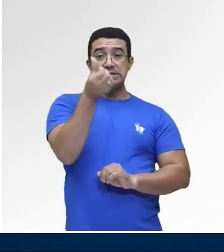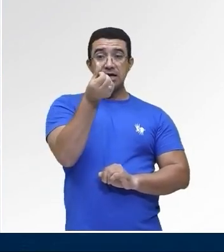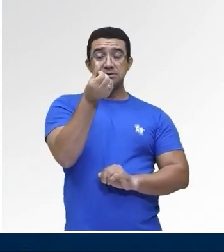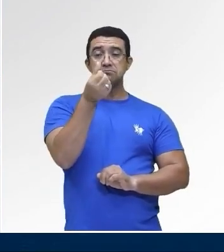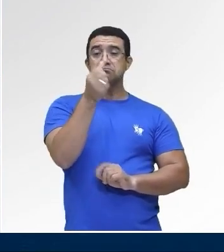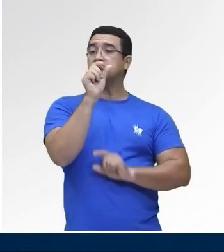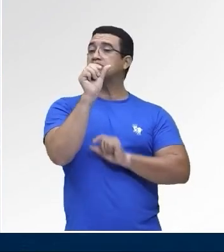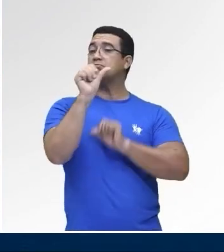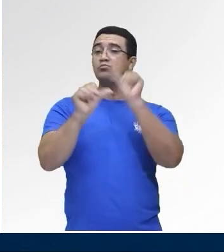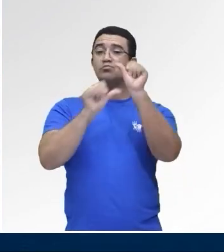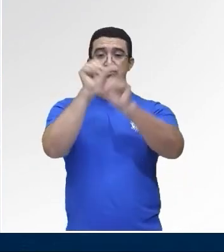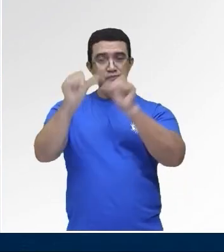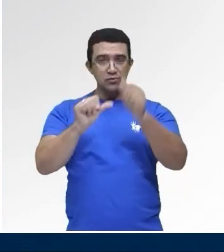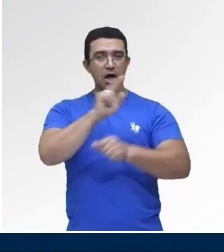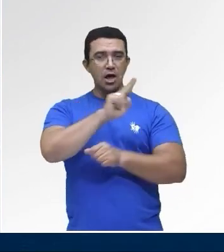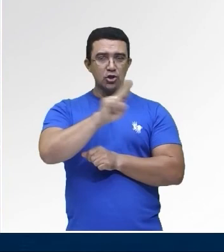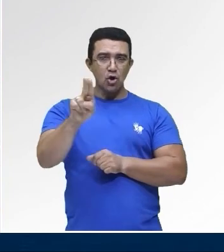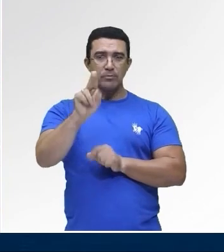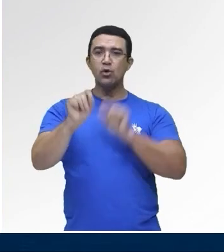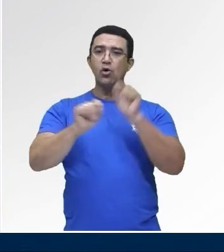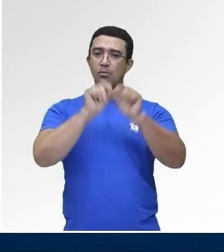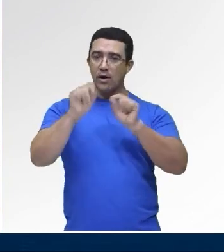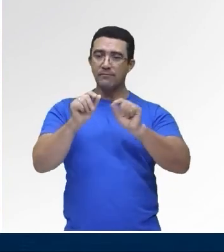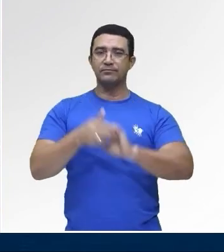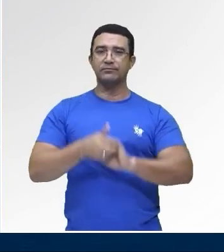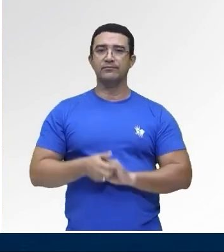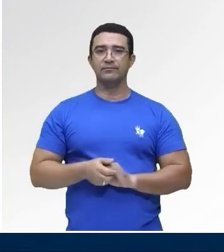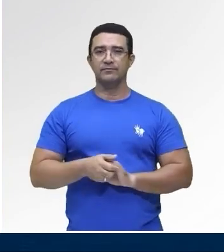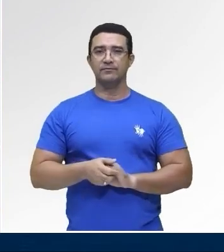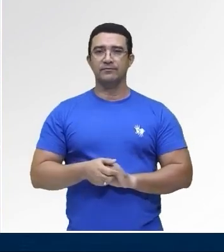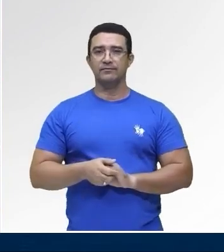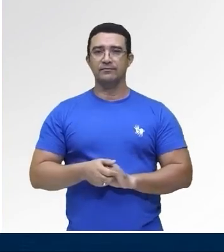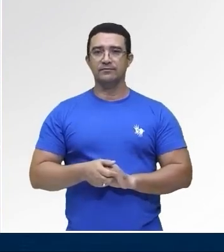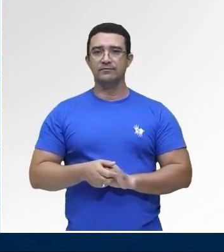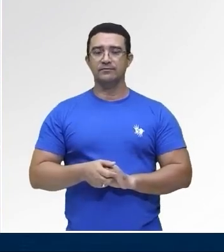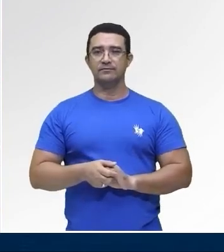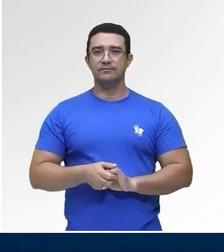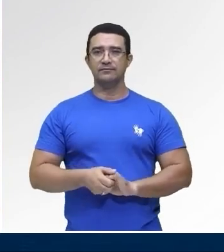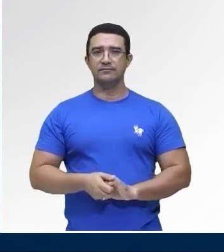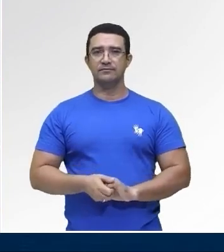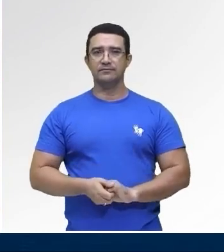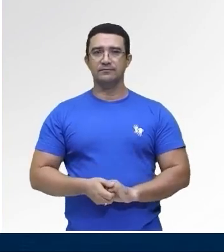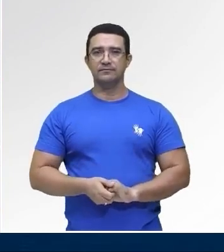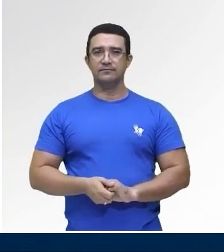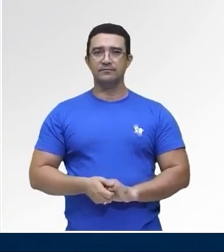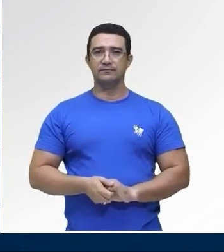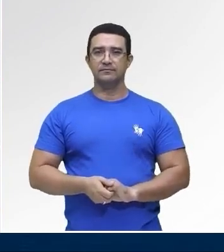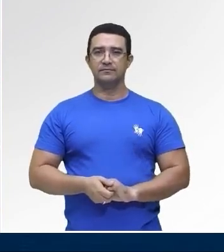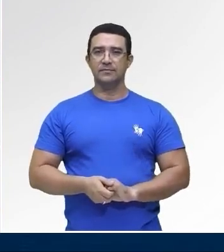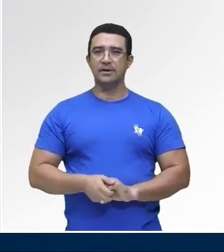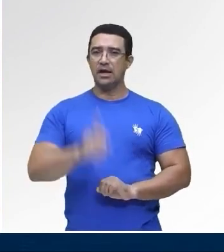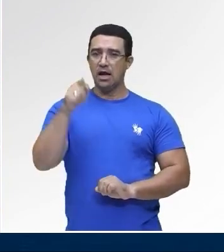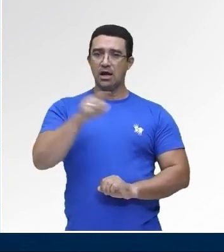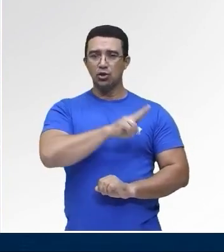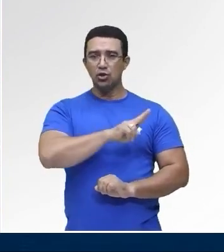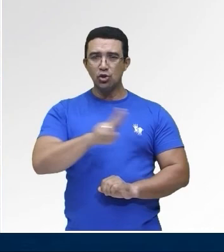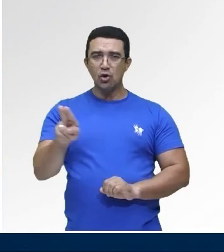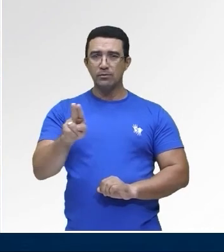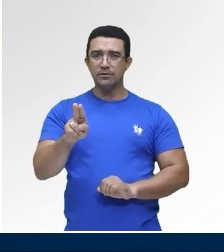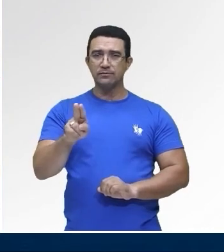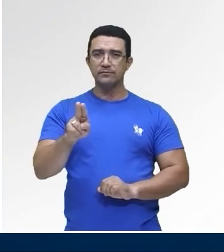já vai classificar de uma outra forma, né? Vai ter outra palavra. Tá? Ele vai ser chamado de